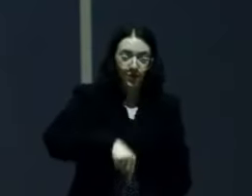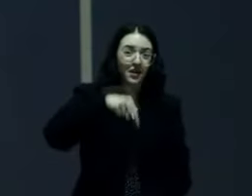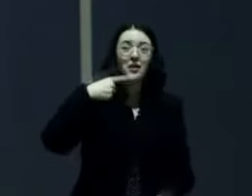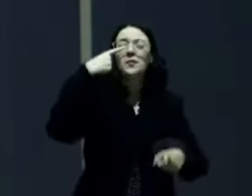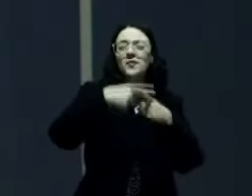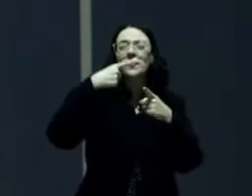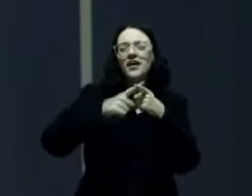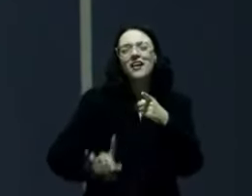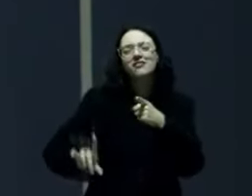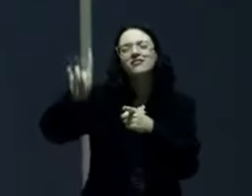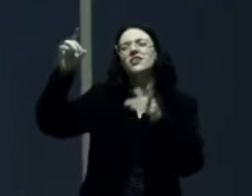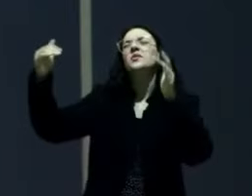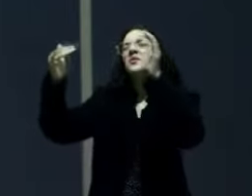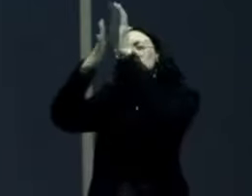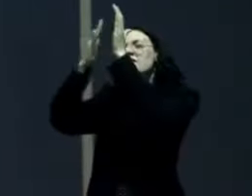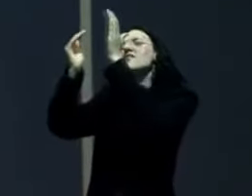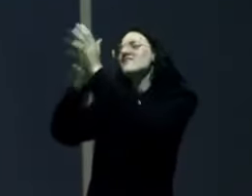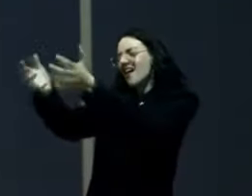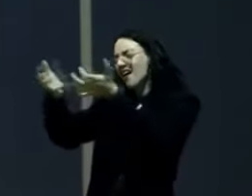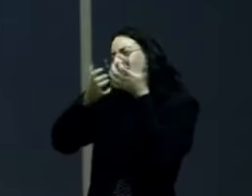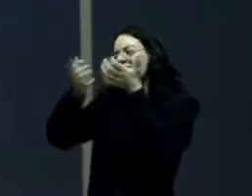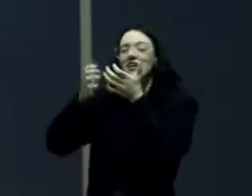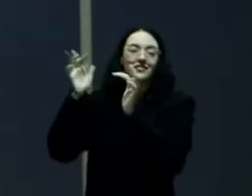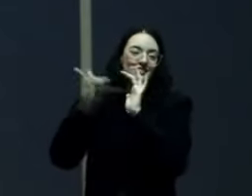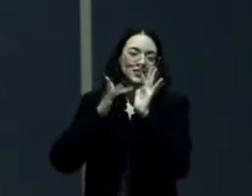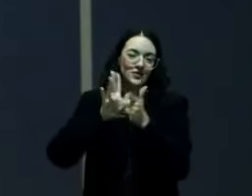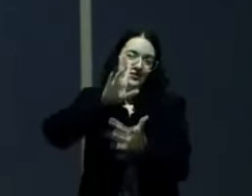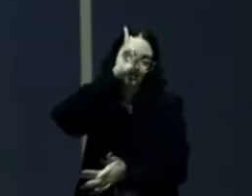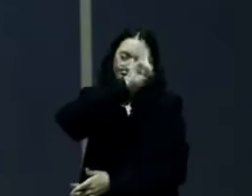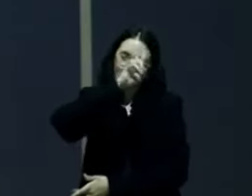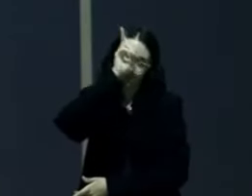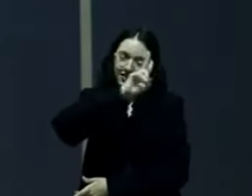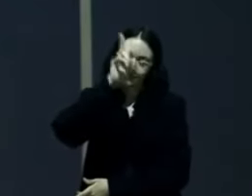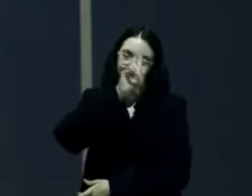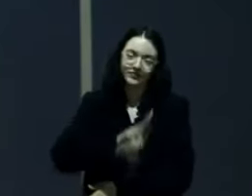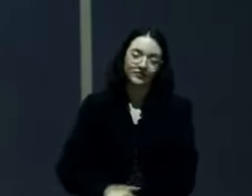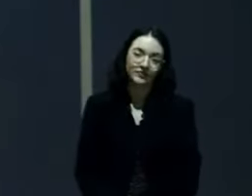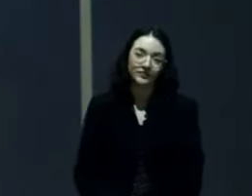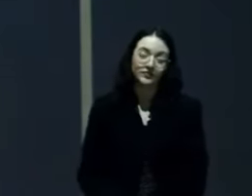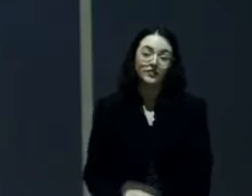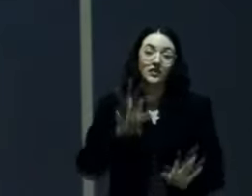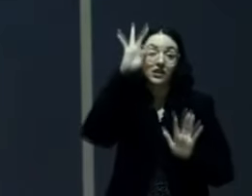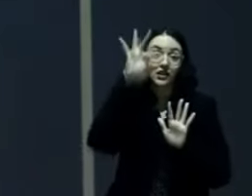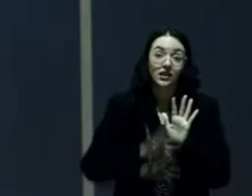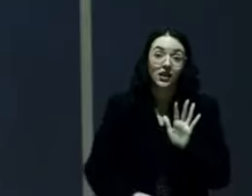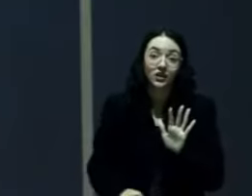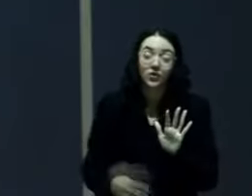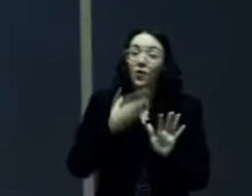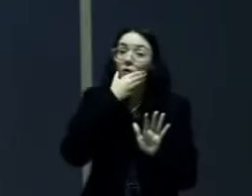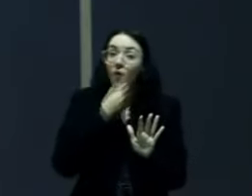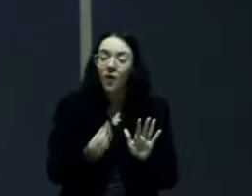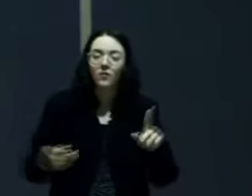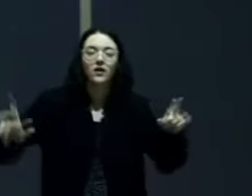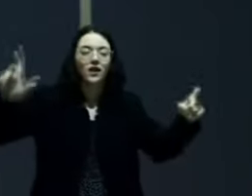Jesus. Eu vim aqui porque eu me lembro de Jesus. O texto de Lucas, capítulo